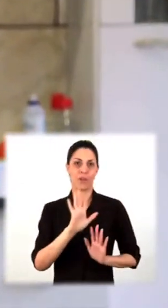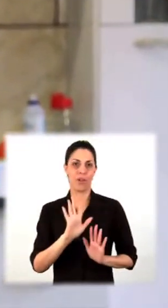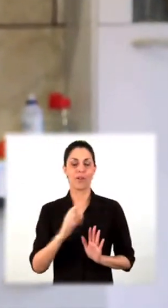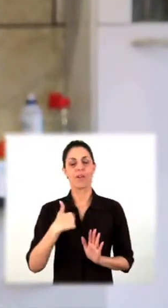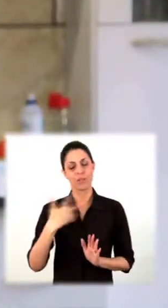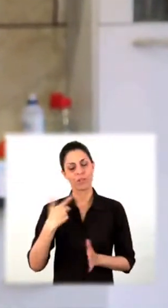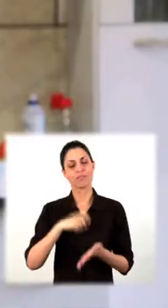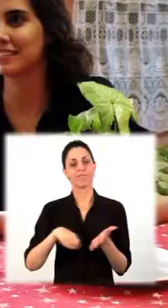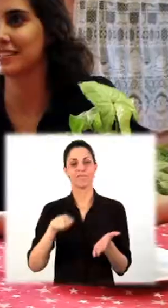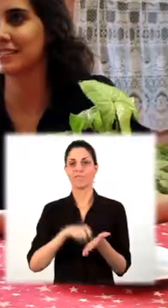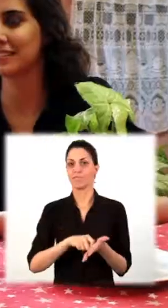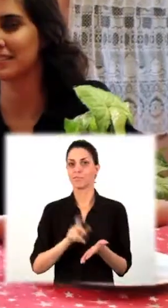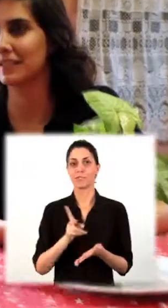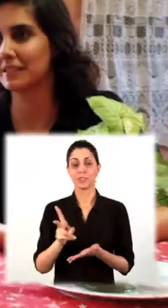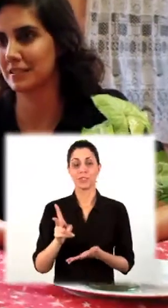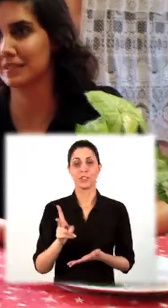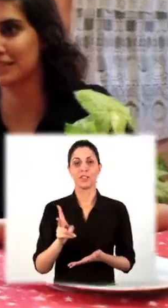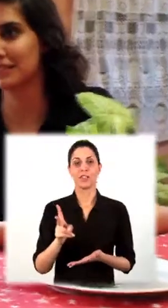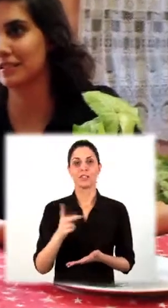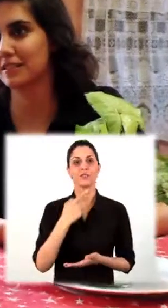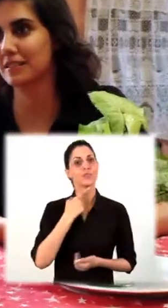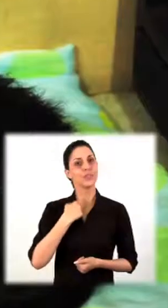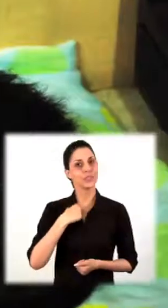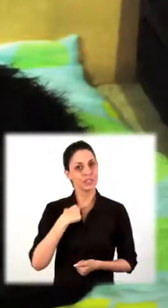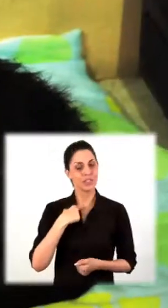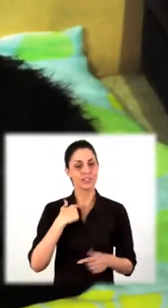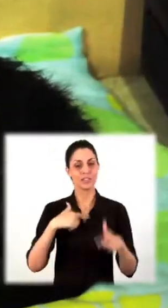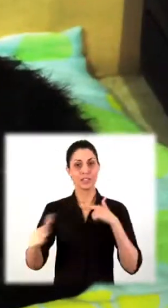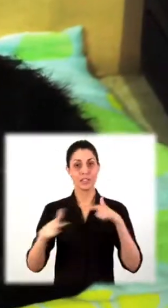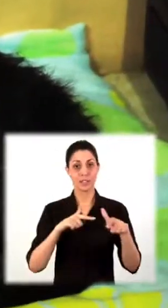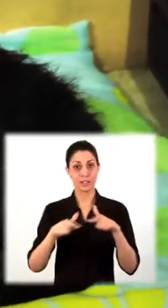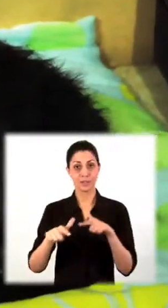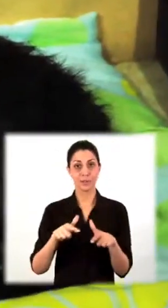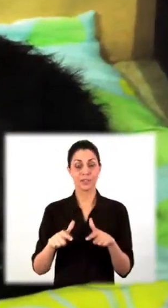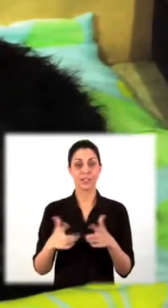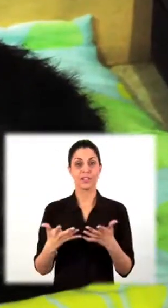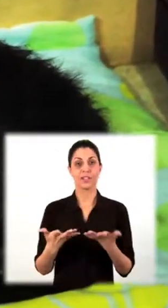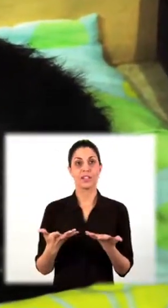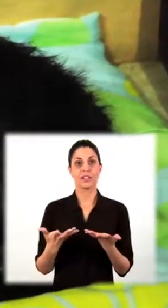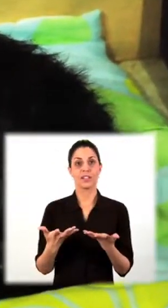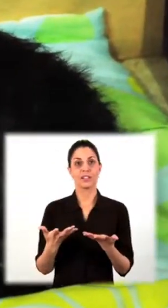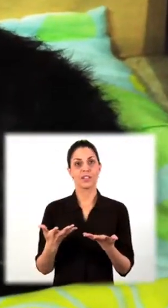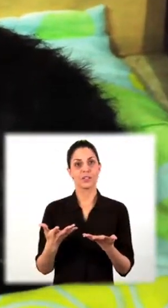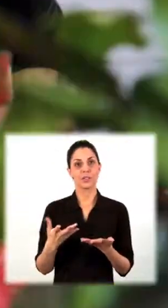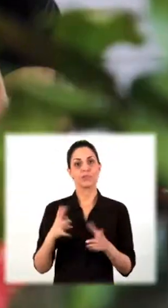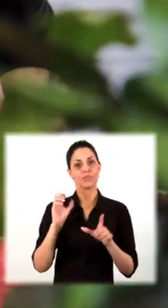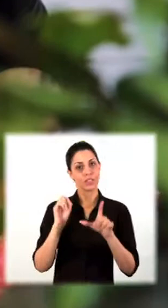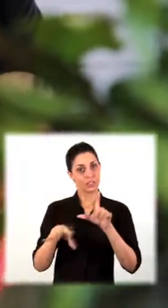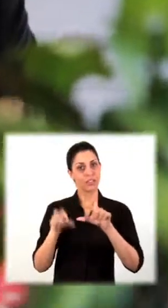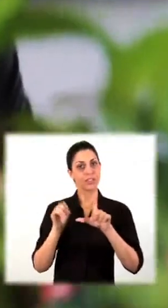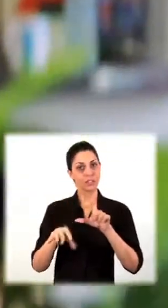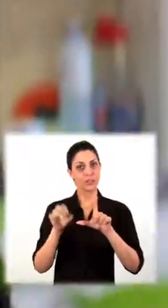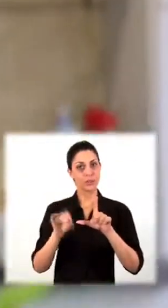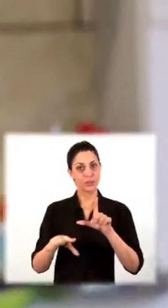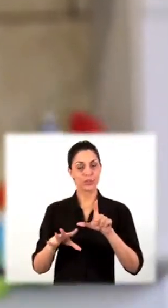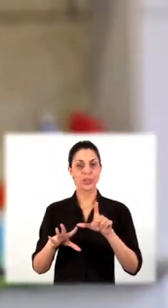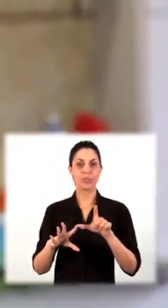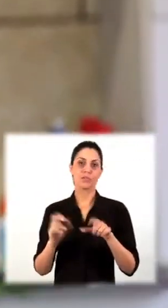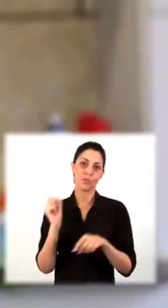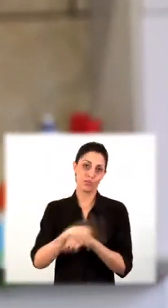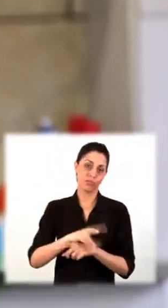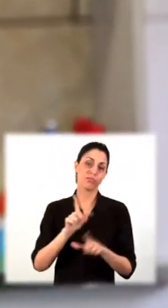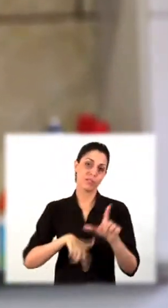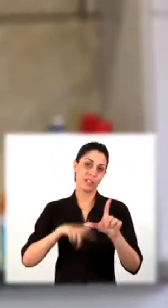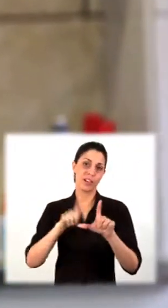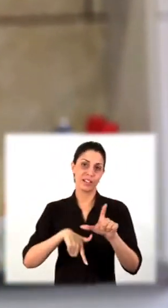nisso ou não, era escrever. E como eu tinha essa vontade de trabalhar com a licenciatura, então Letras